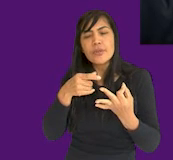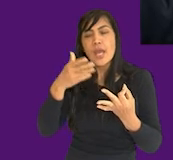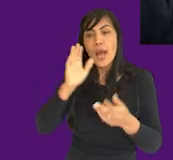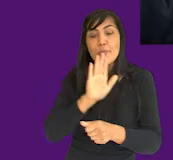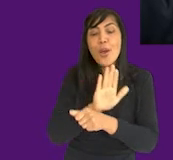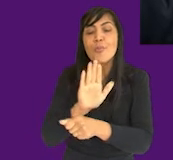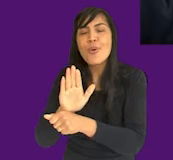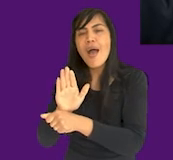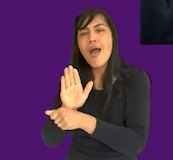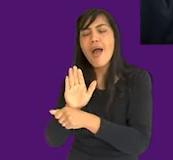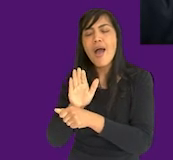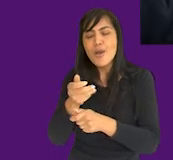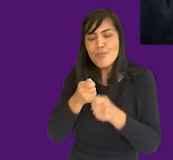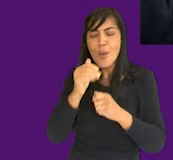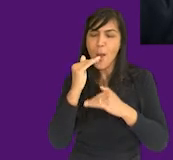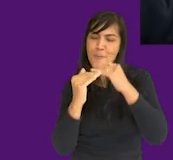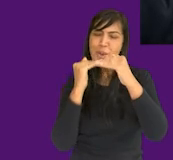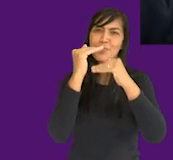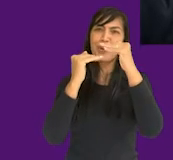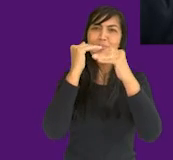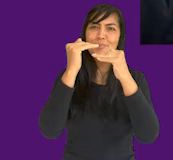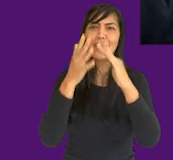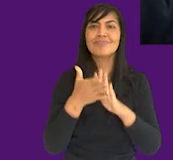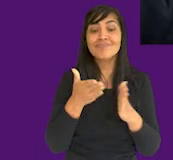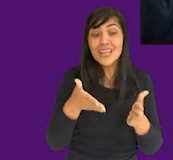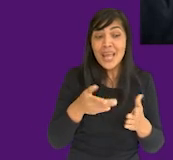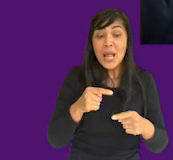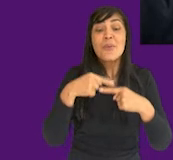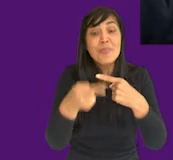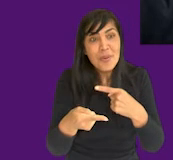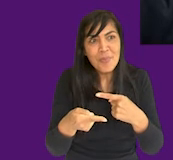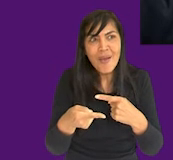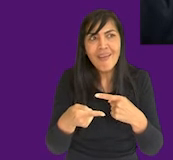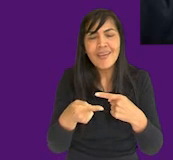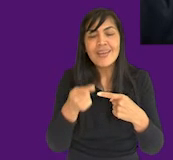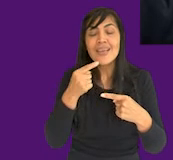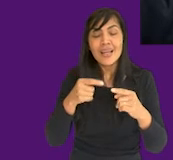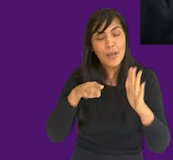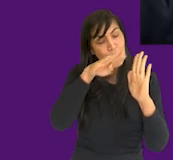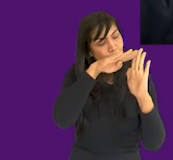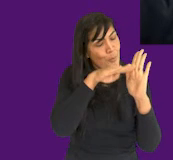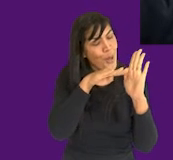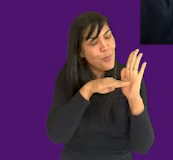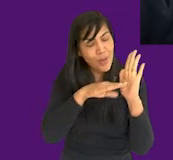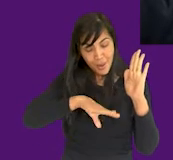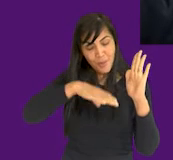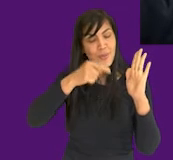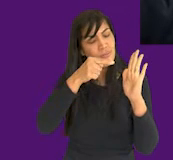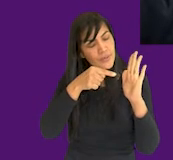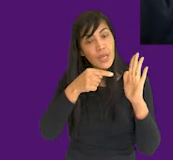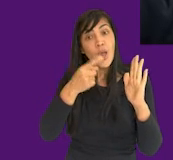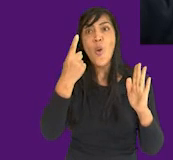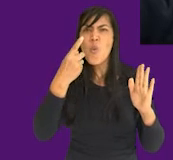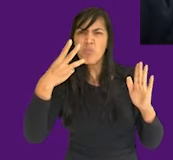negócio para promover o crescimento depois por isso fornece iniciar plano de ação e cada que tem